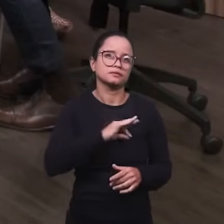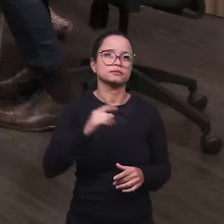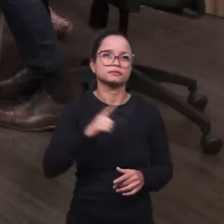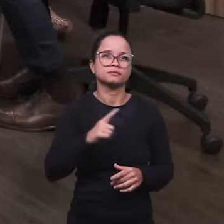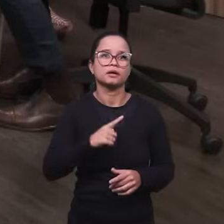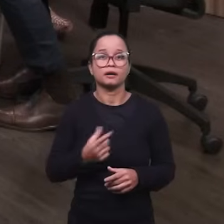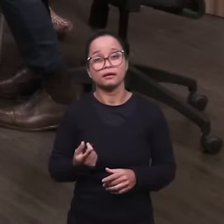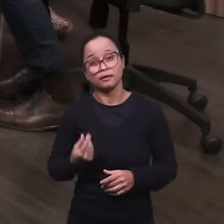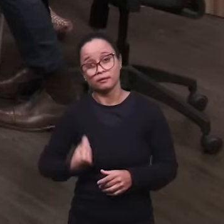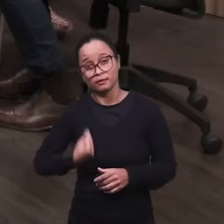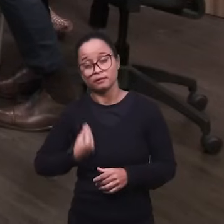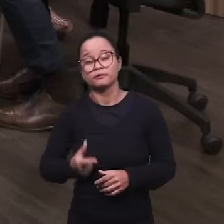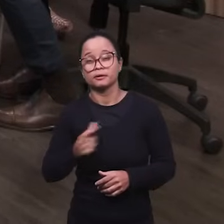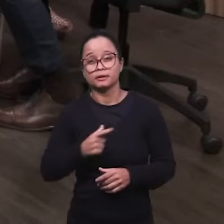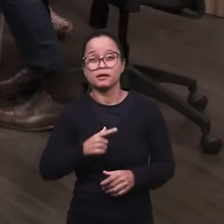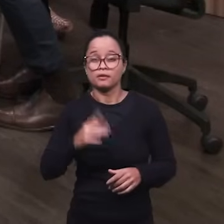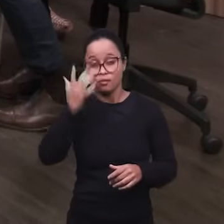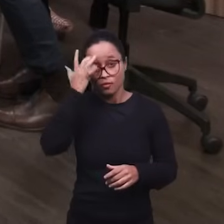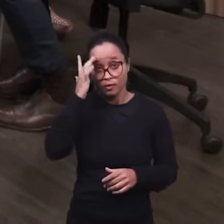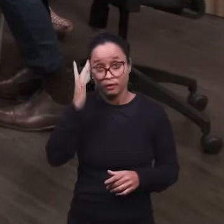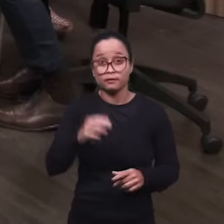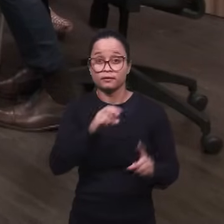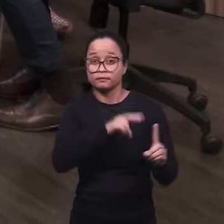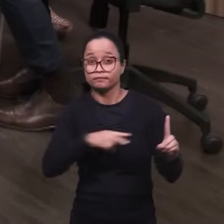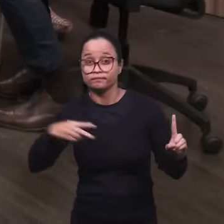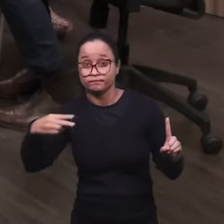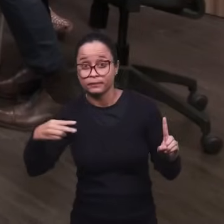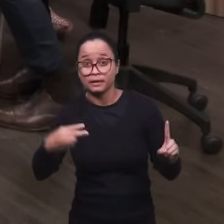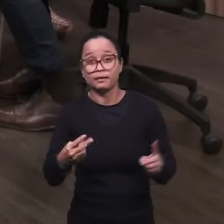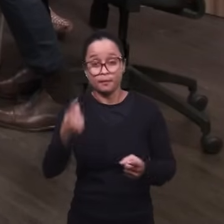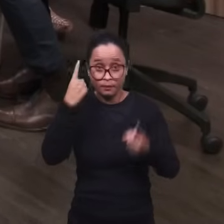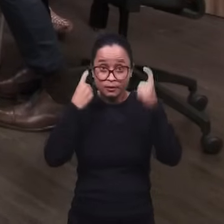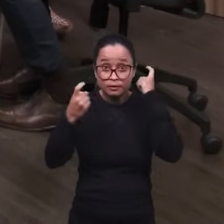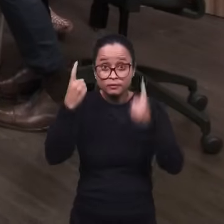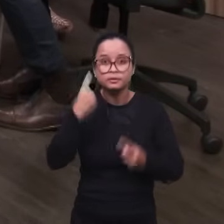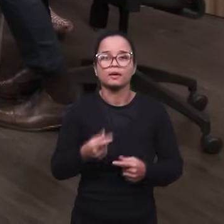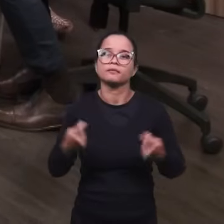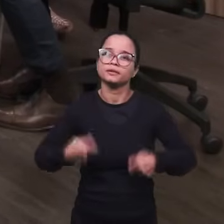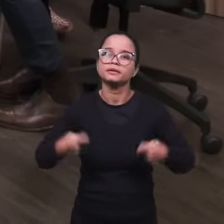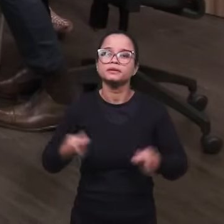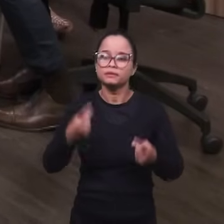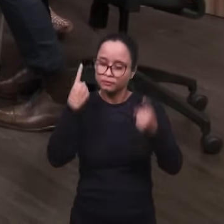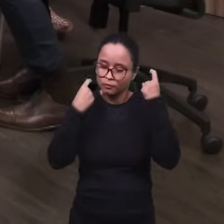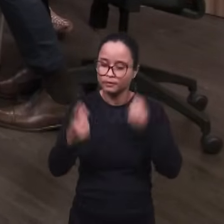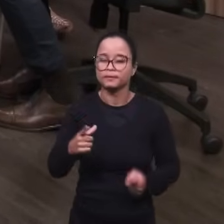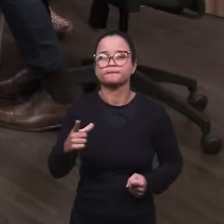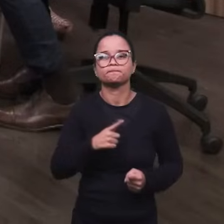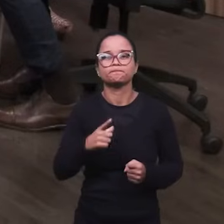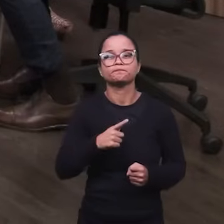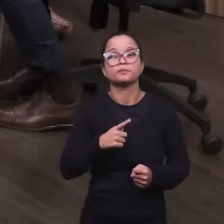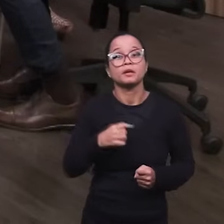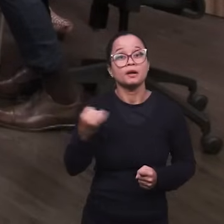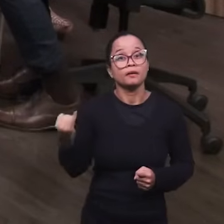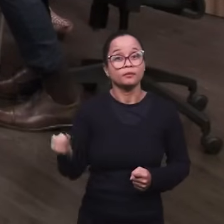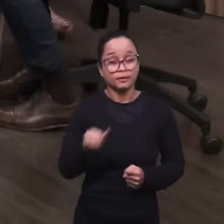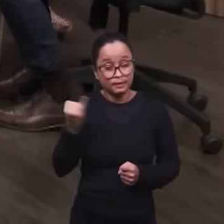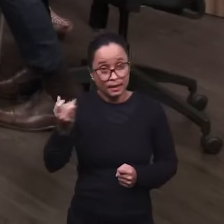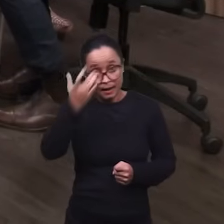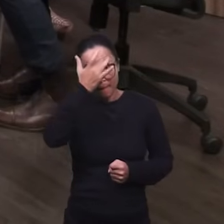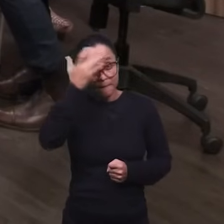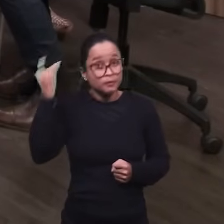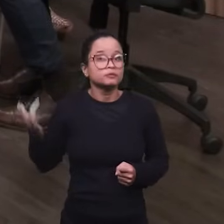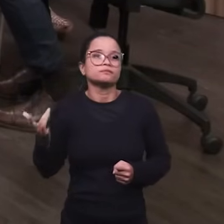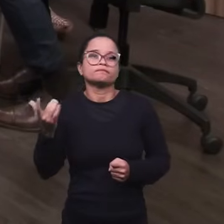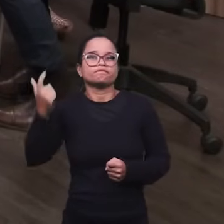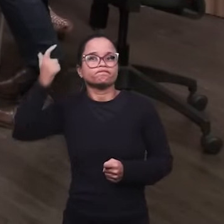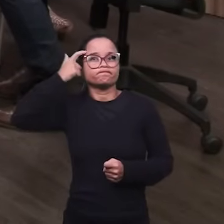com aquilo que ele vive. Então eu acho que mesmo nessa perspectiva, dessa preocupação, e precisa preocupar, e é importante as pessoas pensarem nisso,